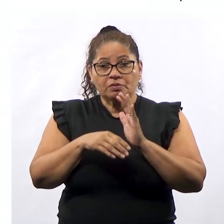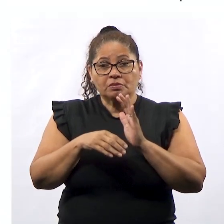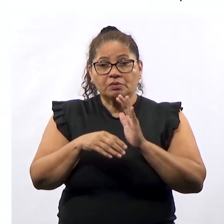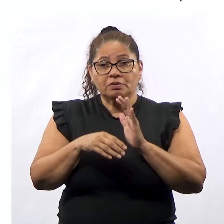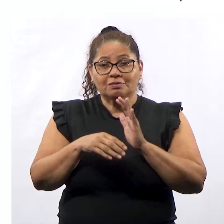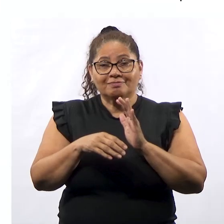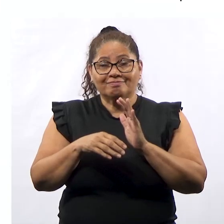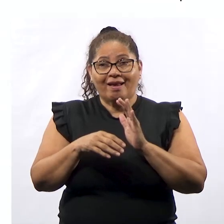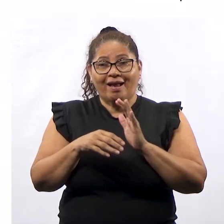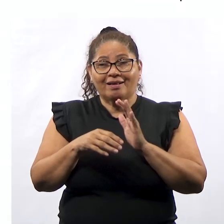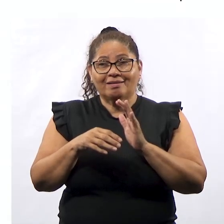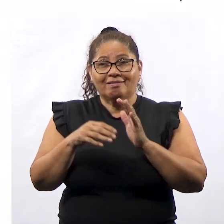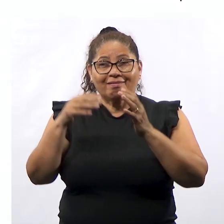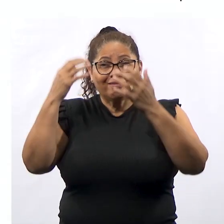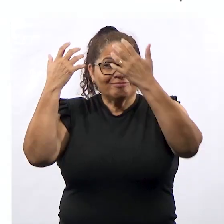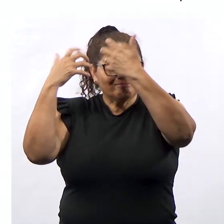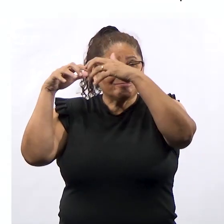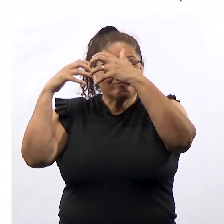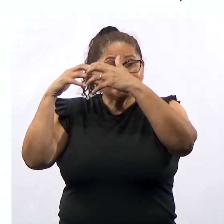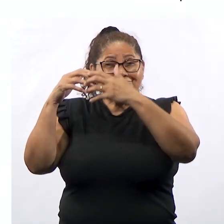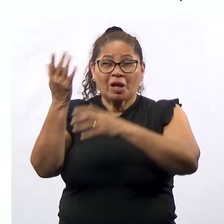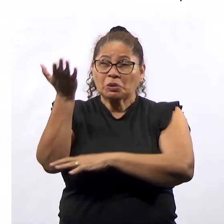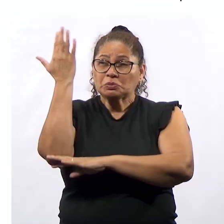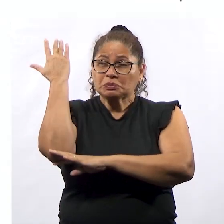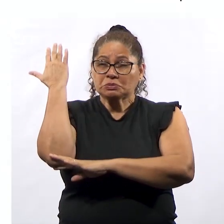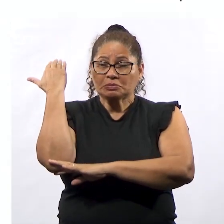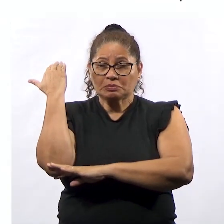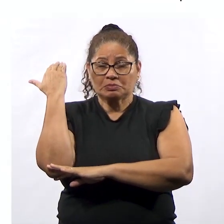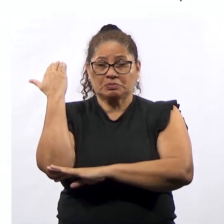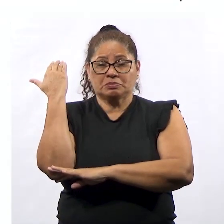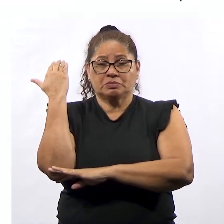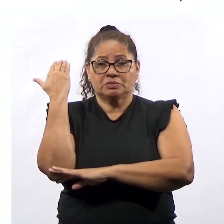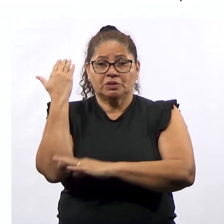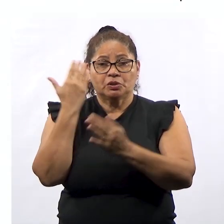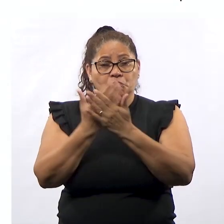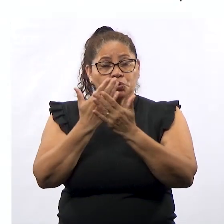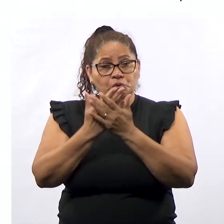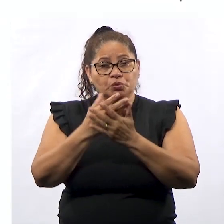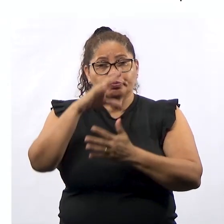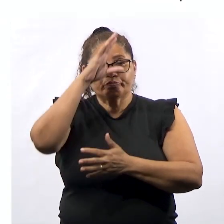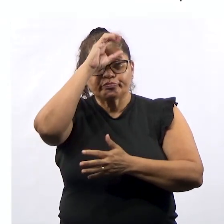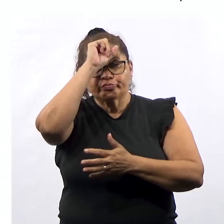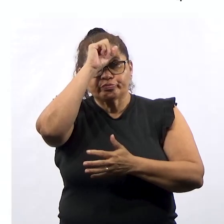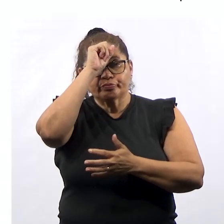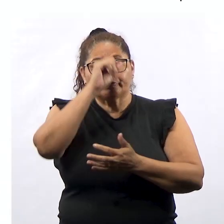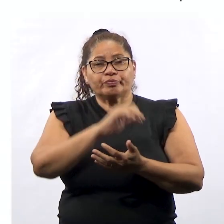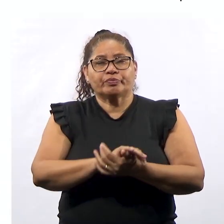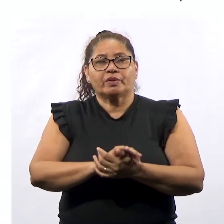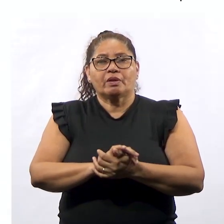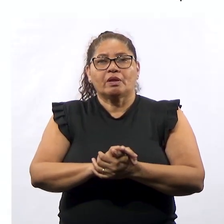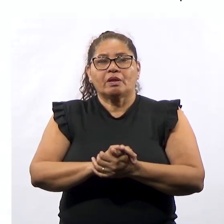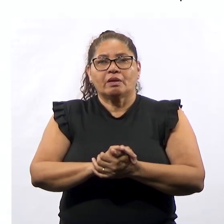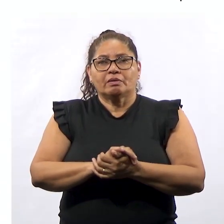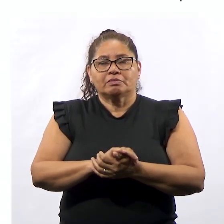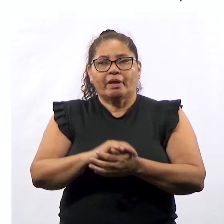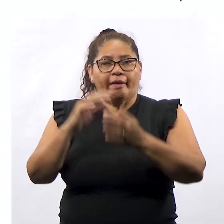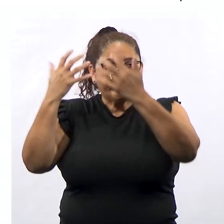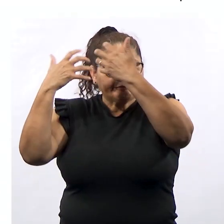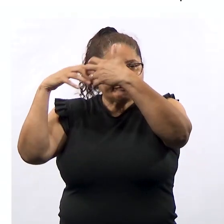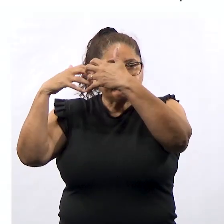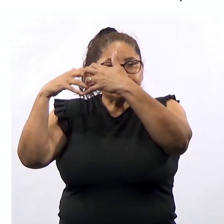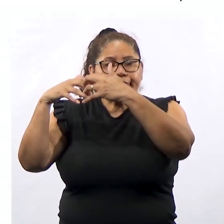ele reflete aquilo que passou, ele reflete aquilo que o estudante aprendeu, reflete também aquilo que ele